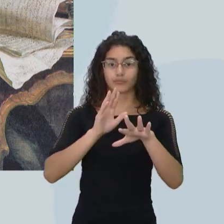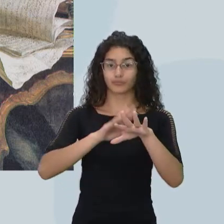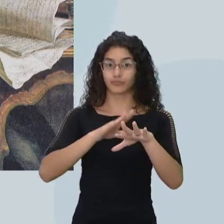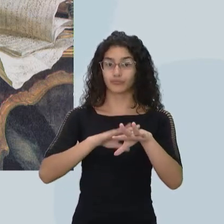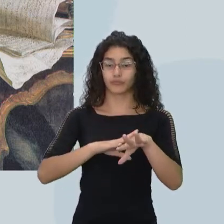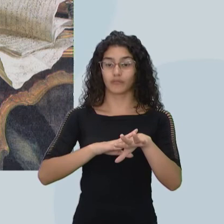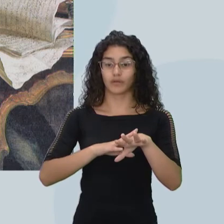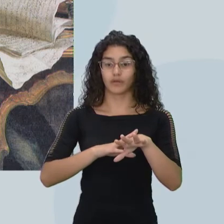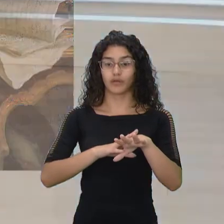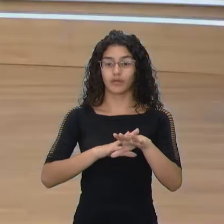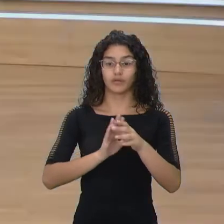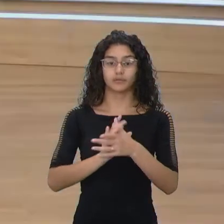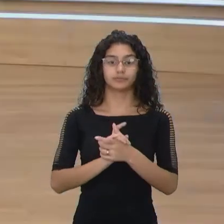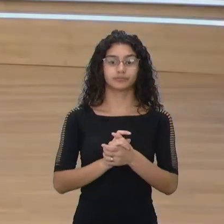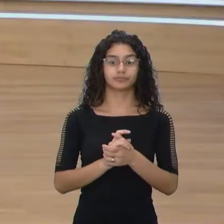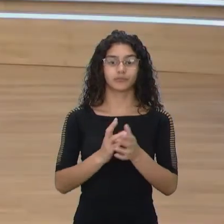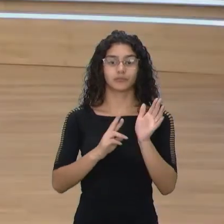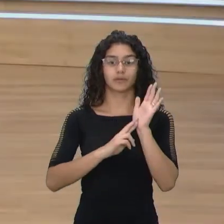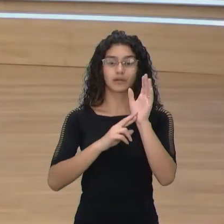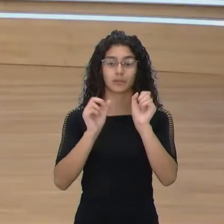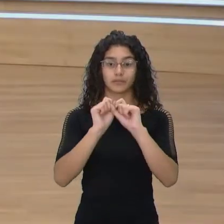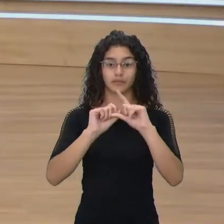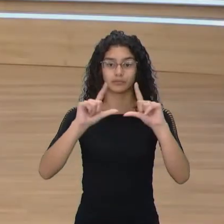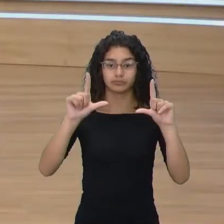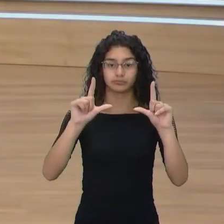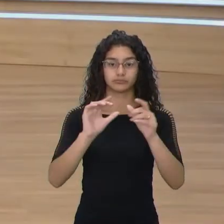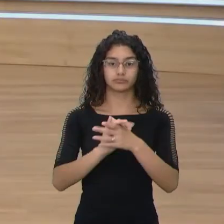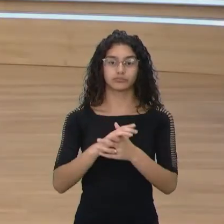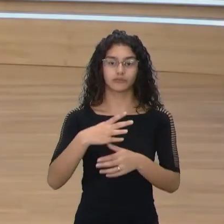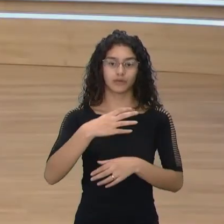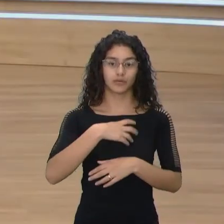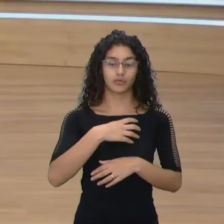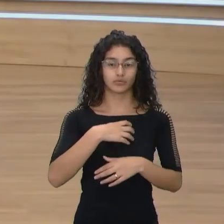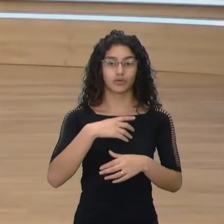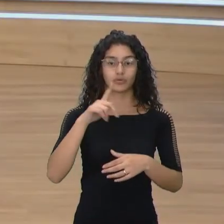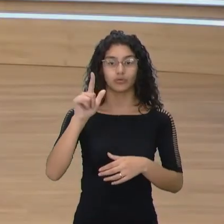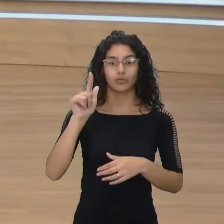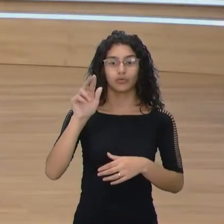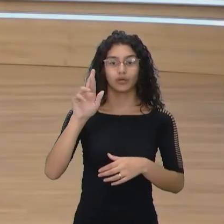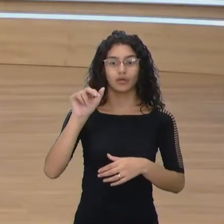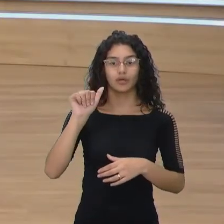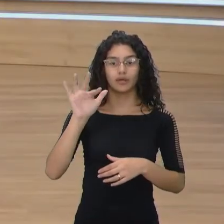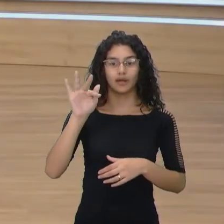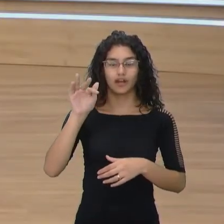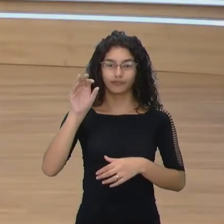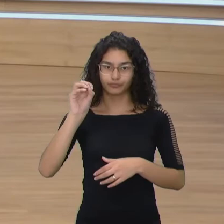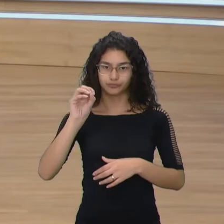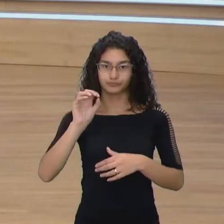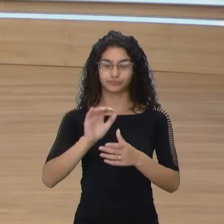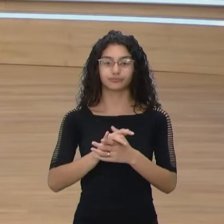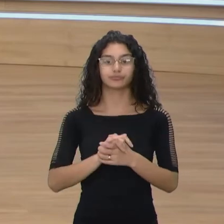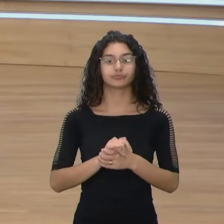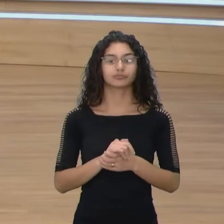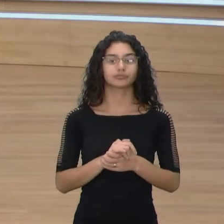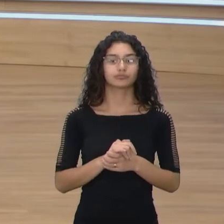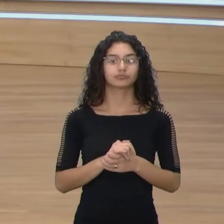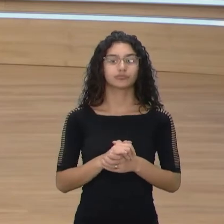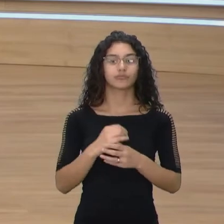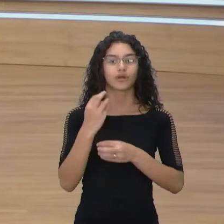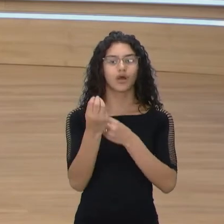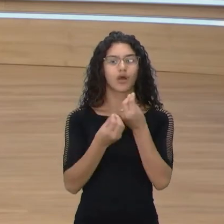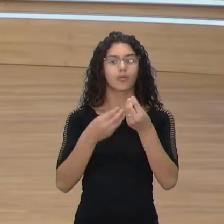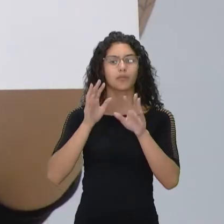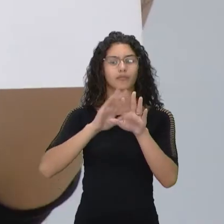um grafo. Olha, eu vou mostrar aqui para vocês o esquema do grafo do Leonhard Euler. Como